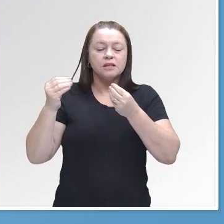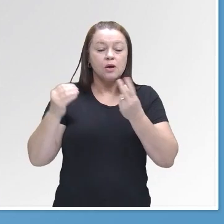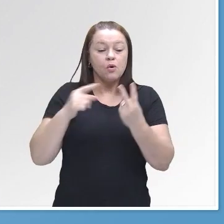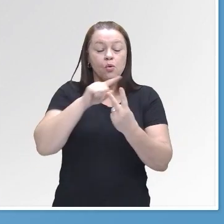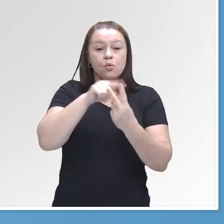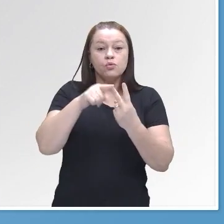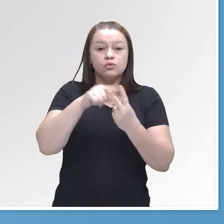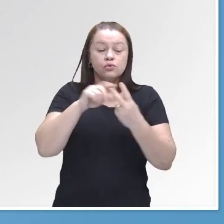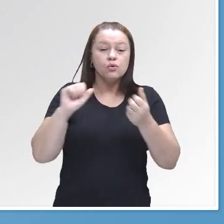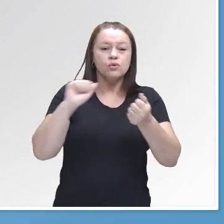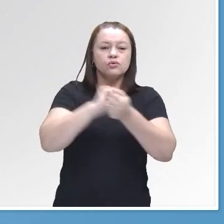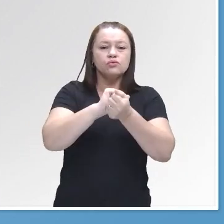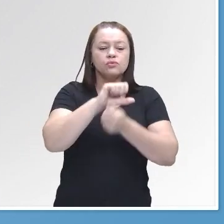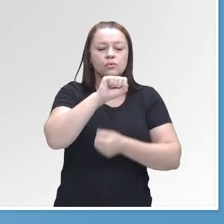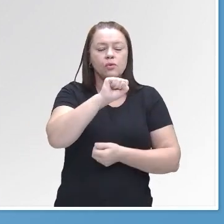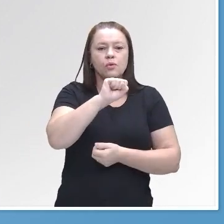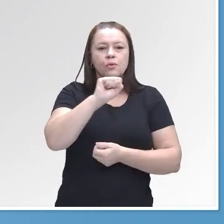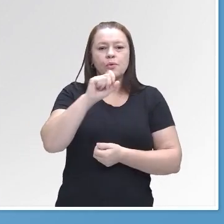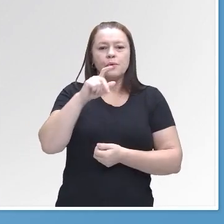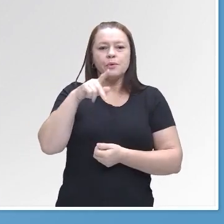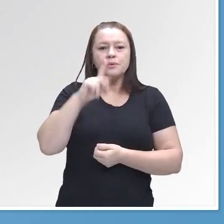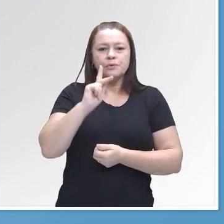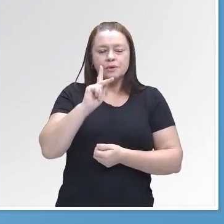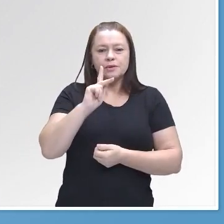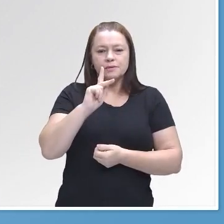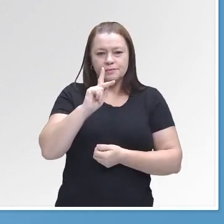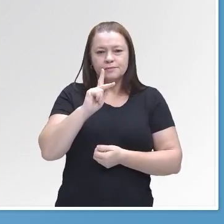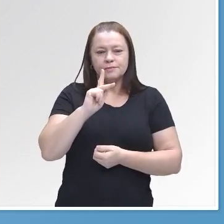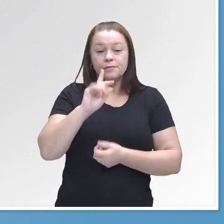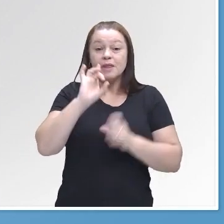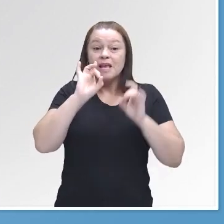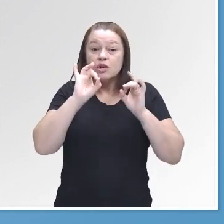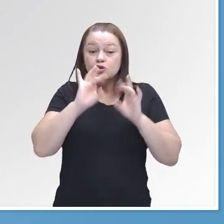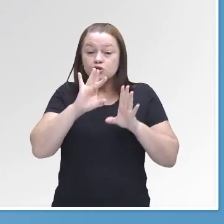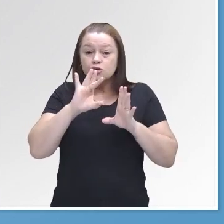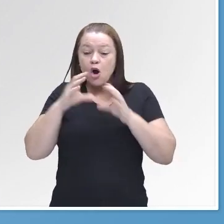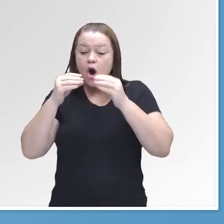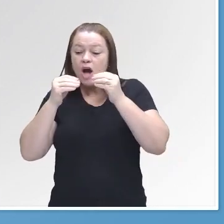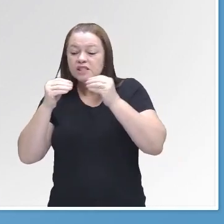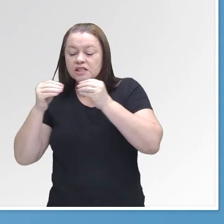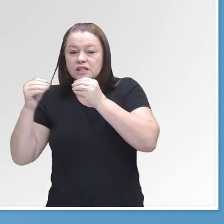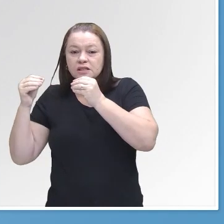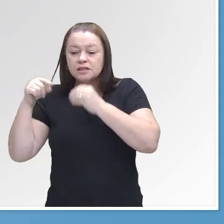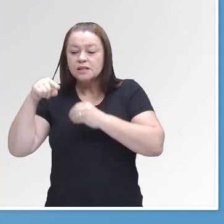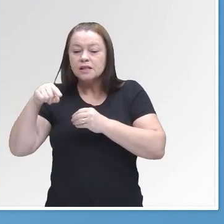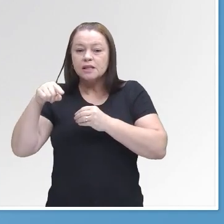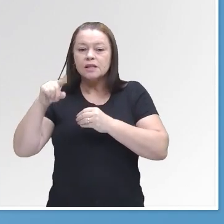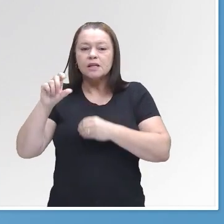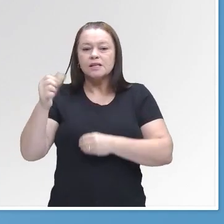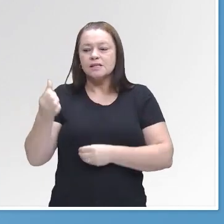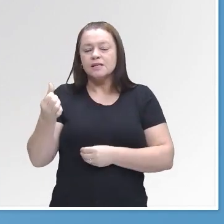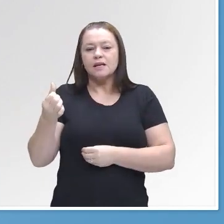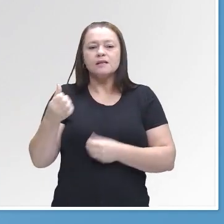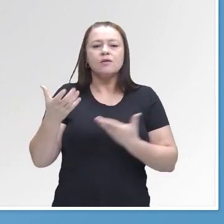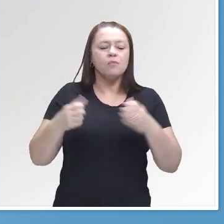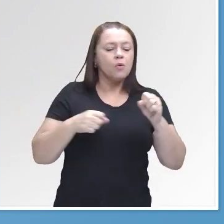quilos. A melancia, 6 quilos. 8 menos